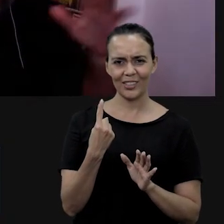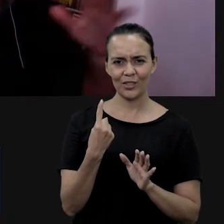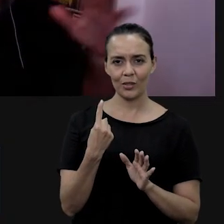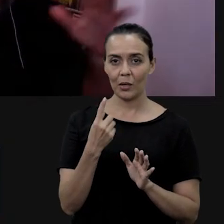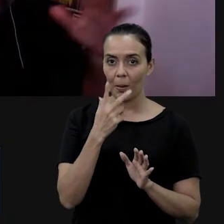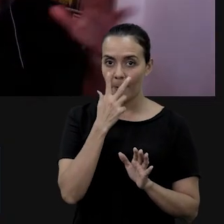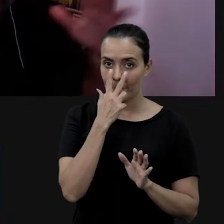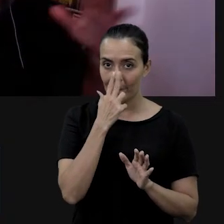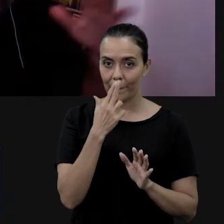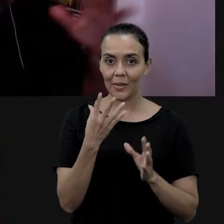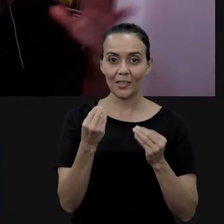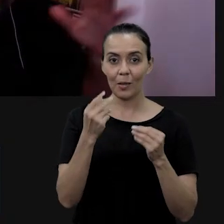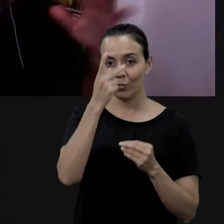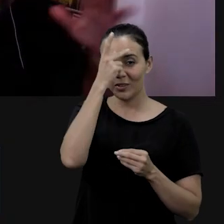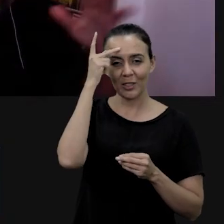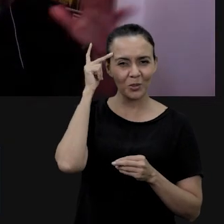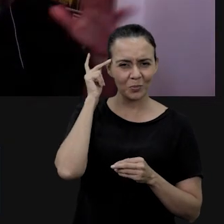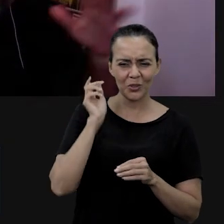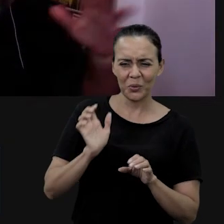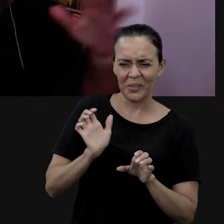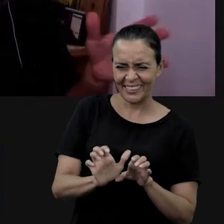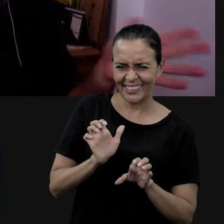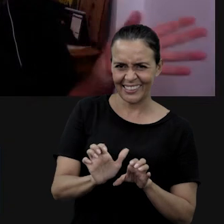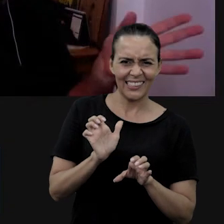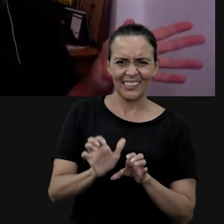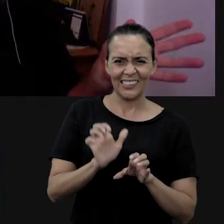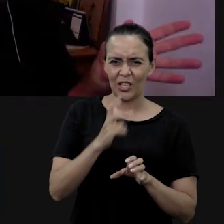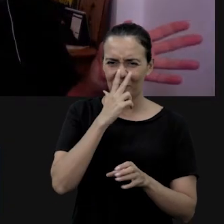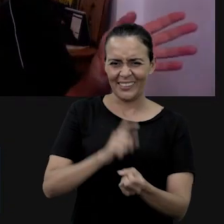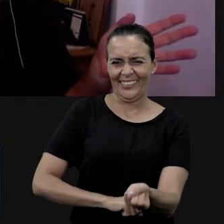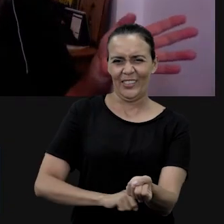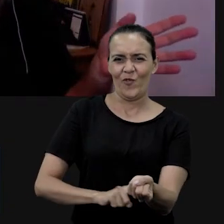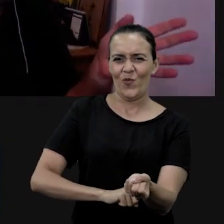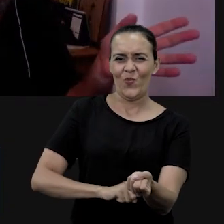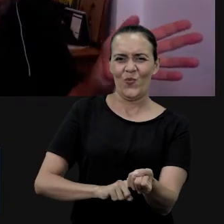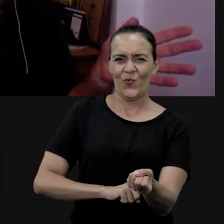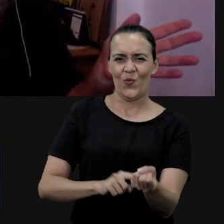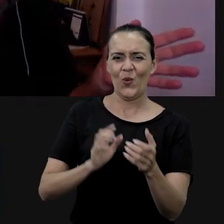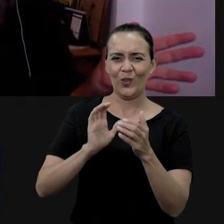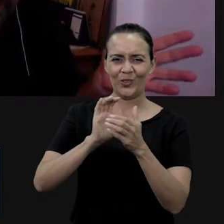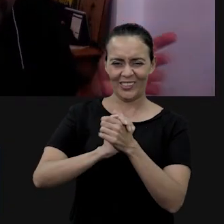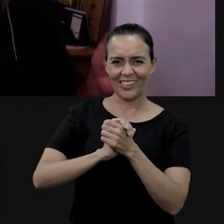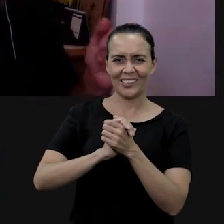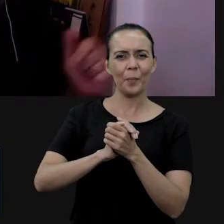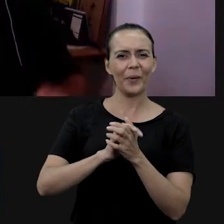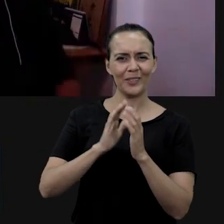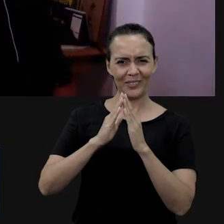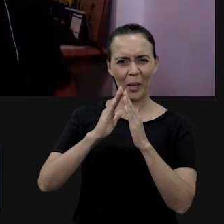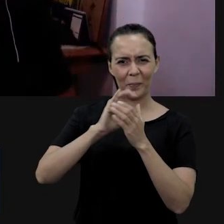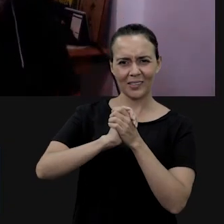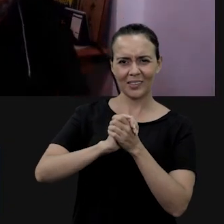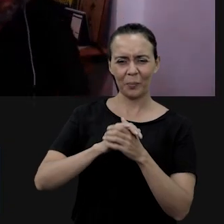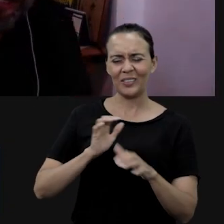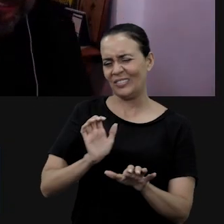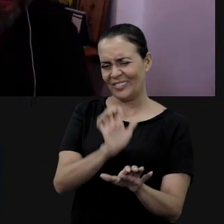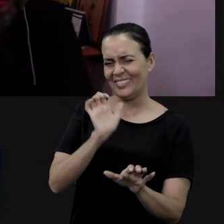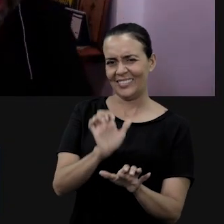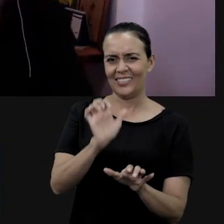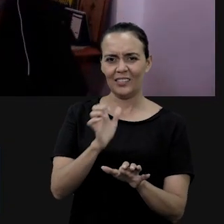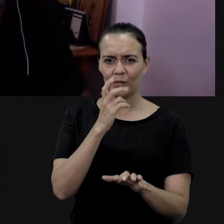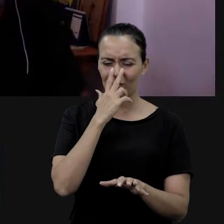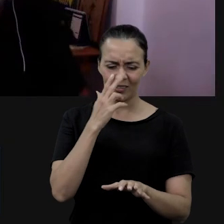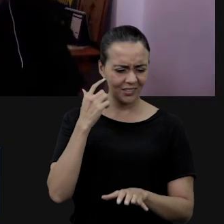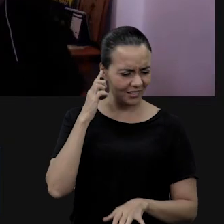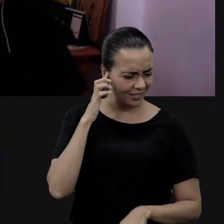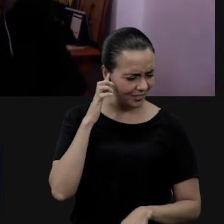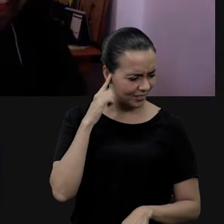mas parecia assim um bando de gente que está irritada com o casamento e vamos buzinar a música do casamento aqui na rua para